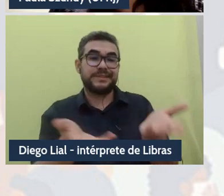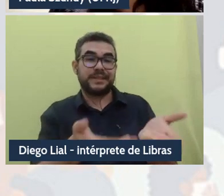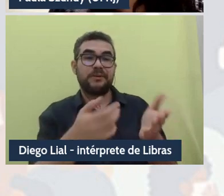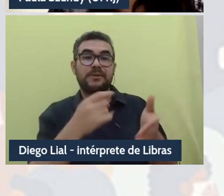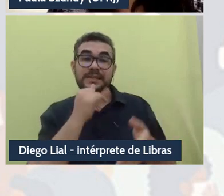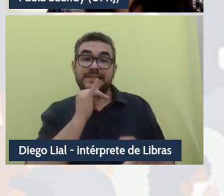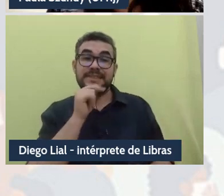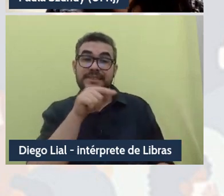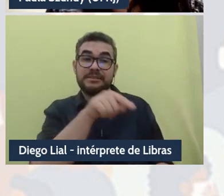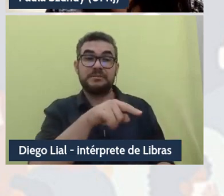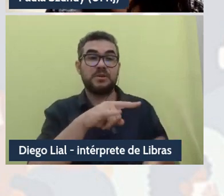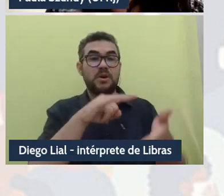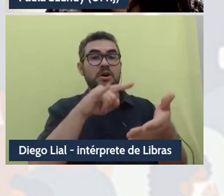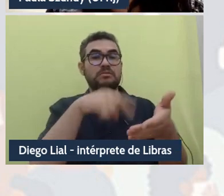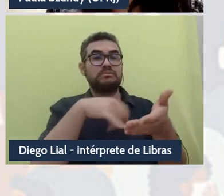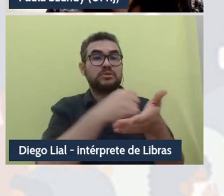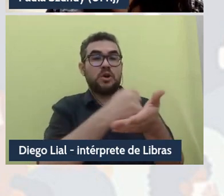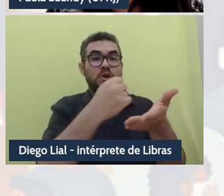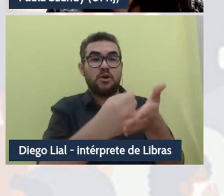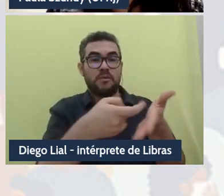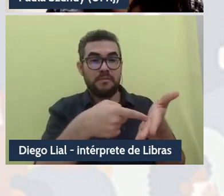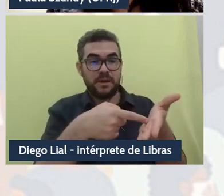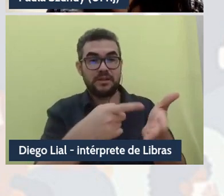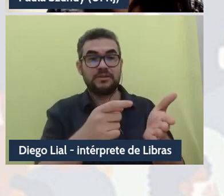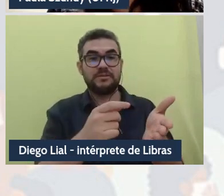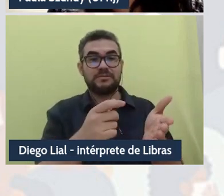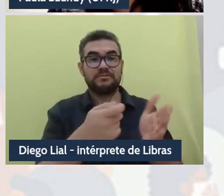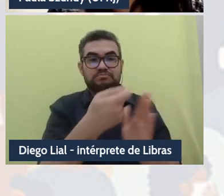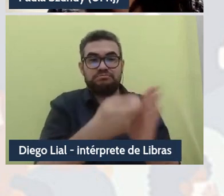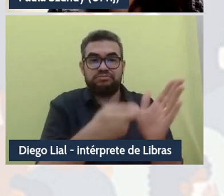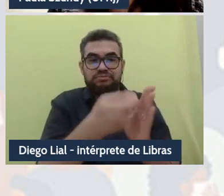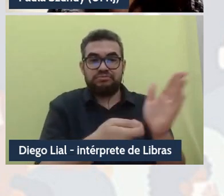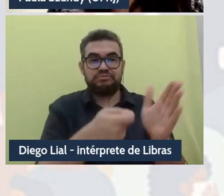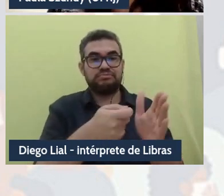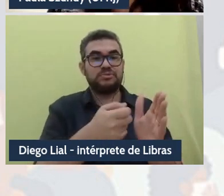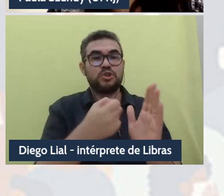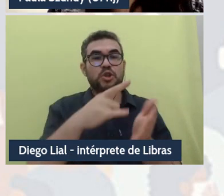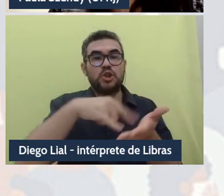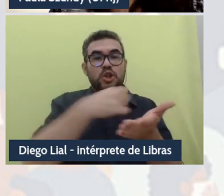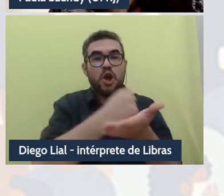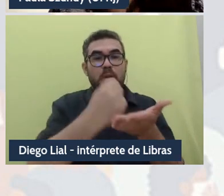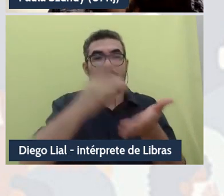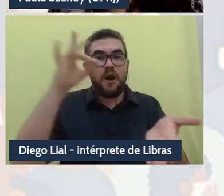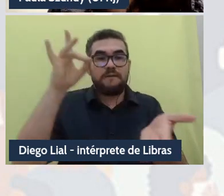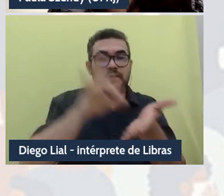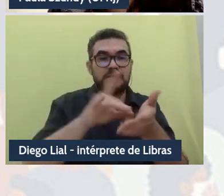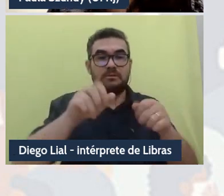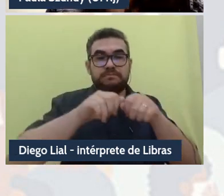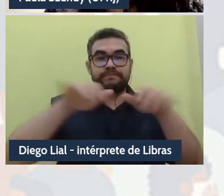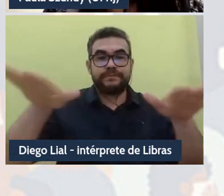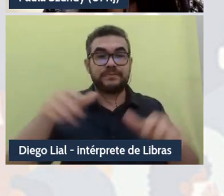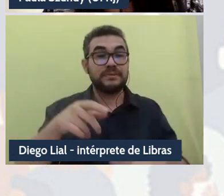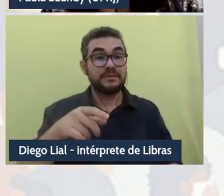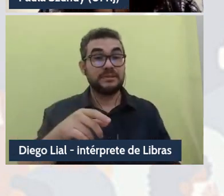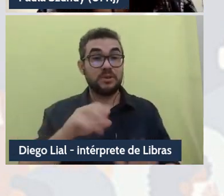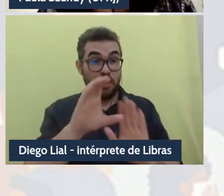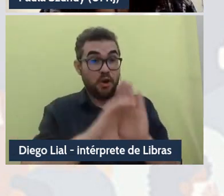curriculares e políticas curriculares, como a BNCC, têm grandes efeitos, né, no mundo social.